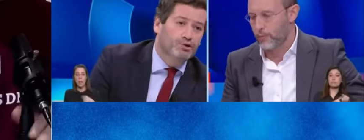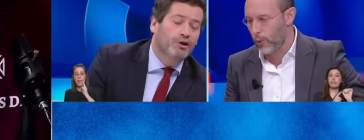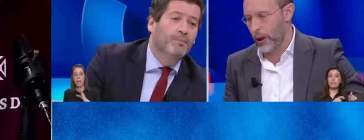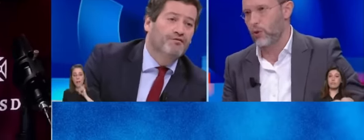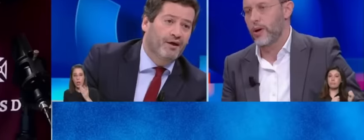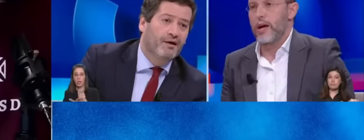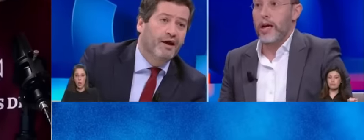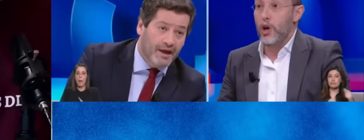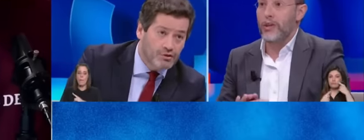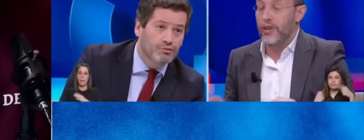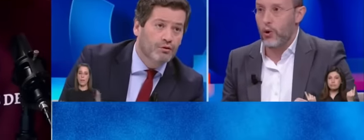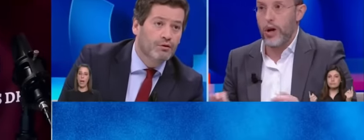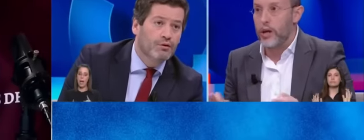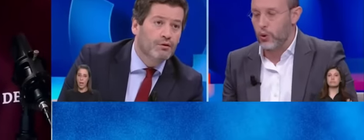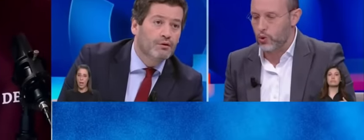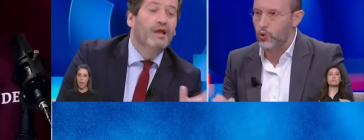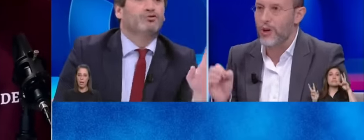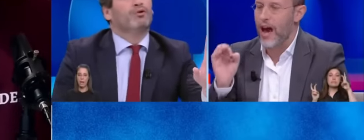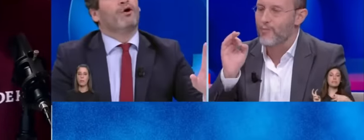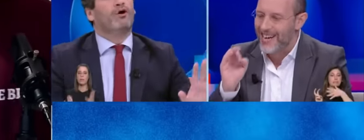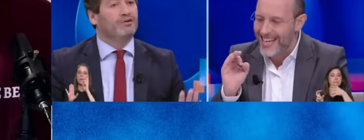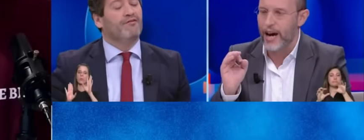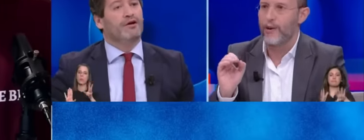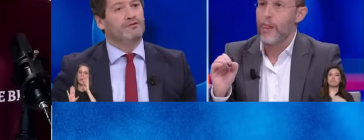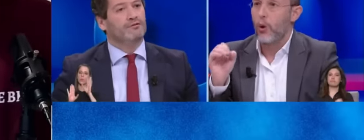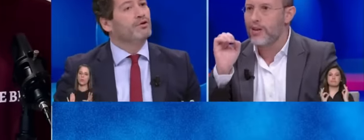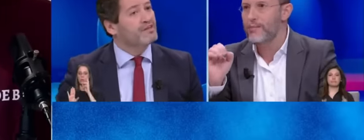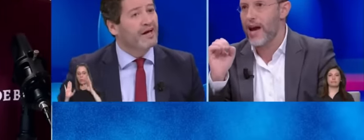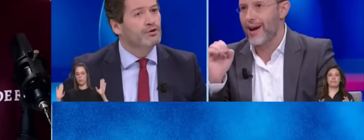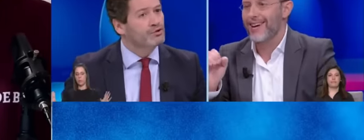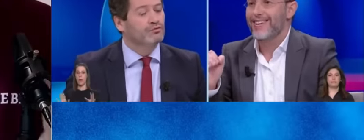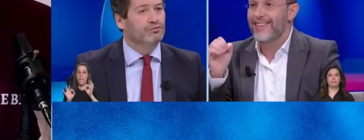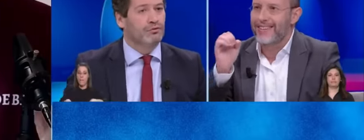a sua filha and num escola privada Ener assunto uma